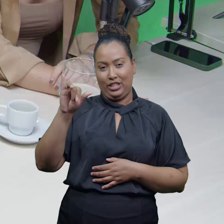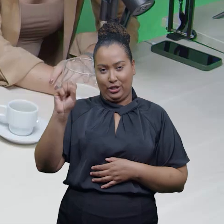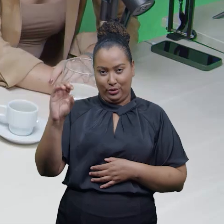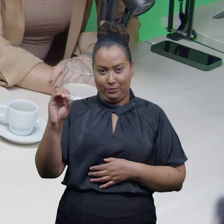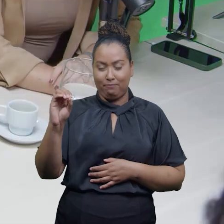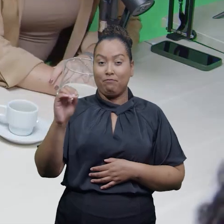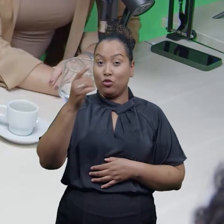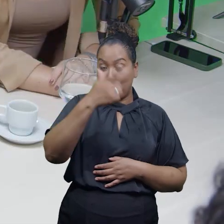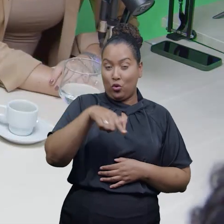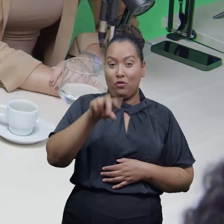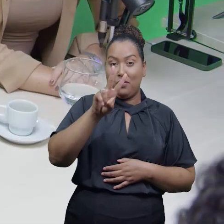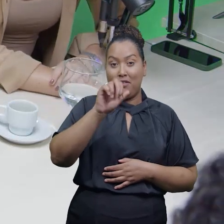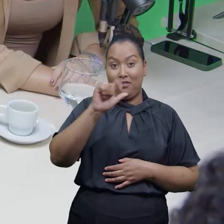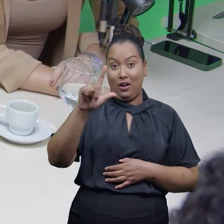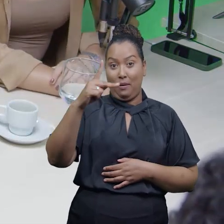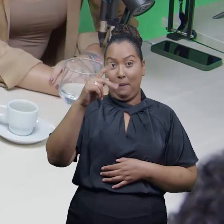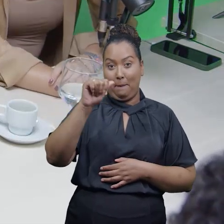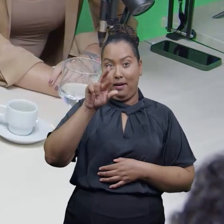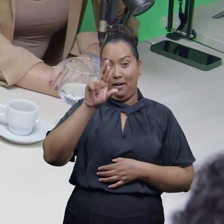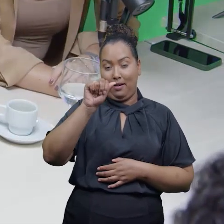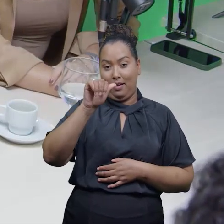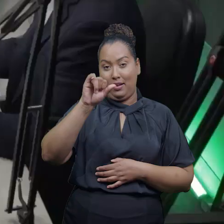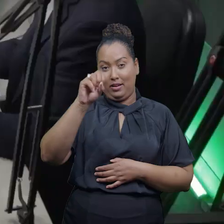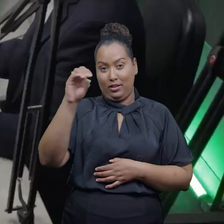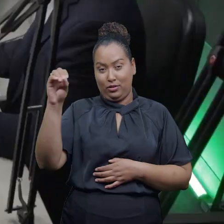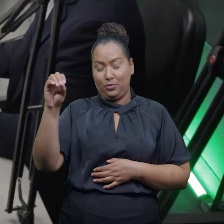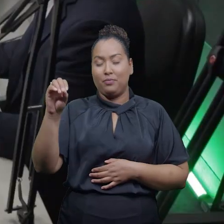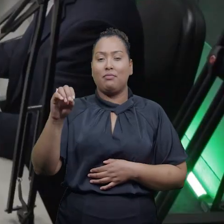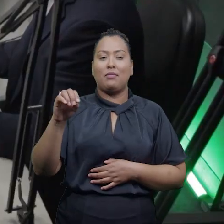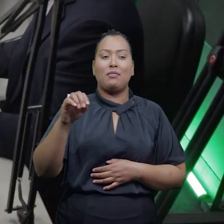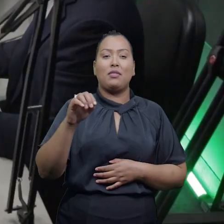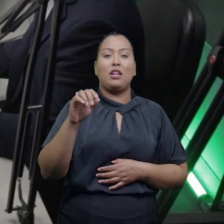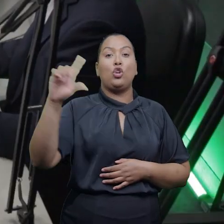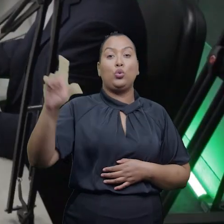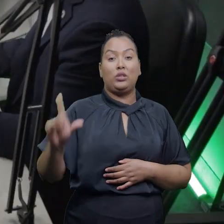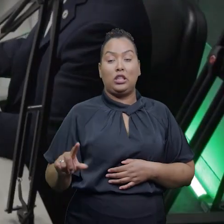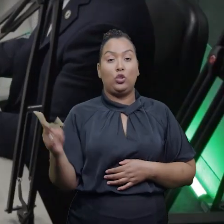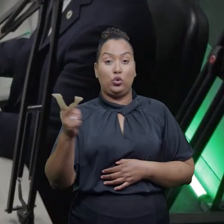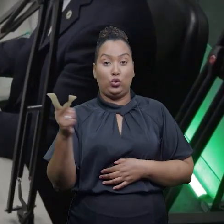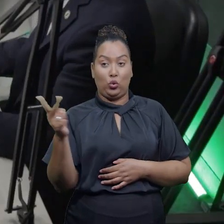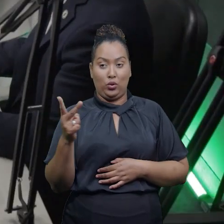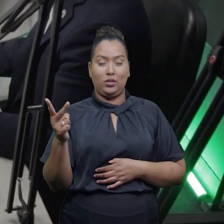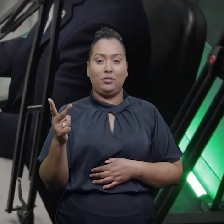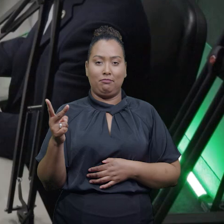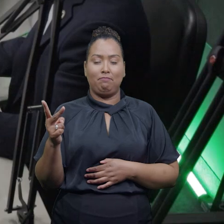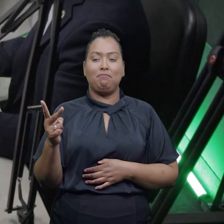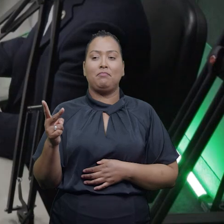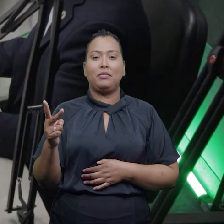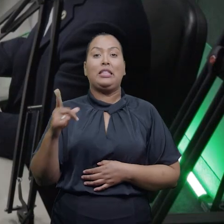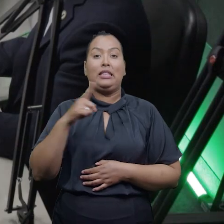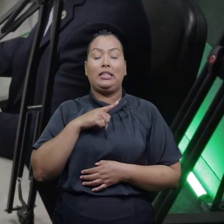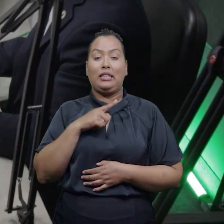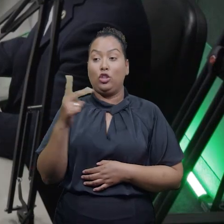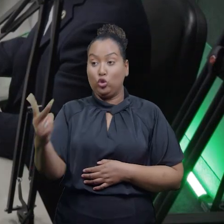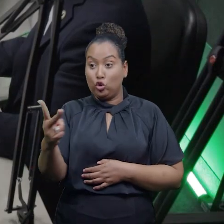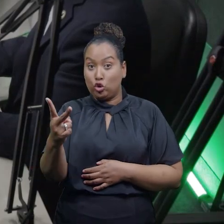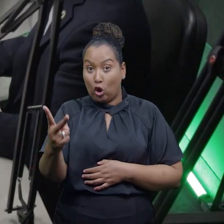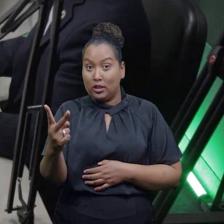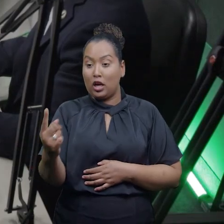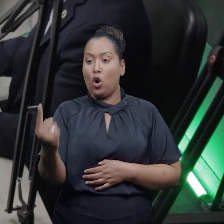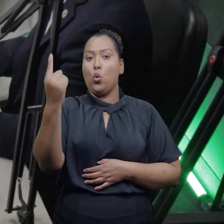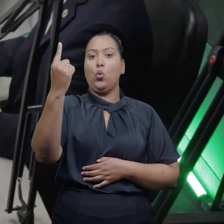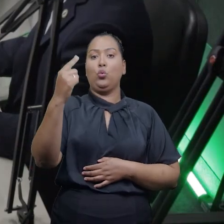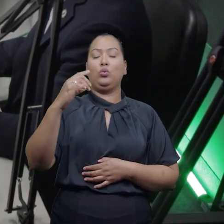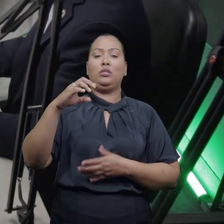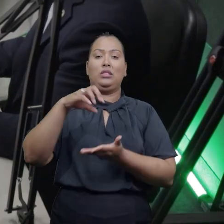Valparaíso, Lusiânia, em Águas Lindas por enquanto ainda não, mas Valparaíso e Lusiânia, juntas têm um centro